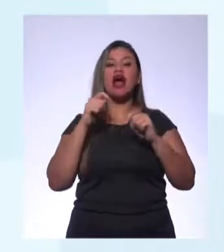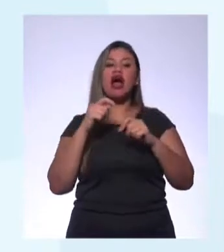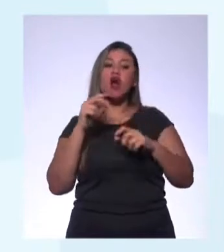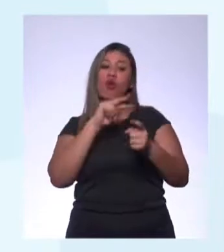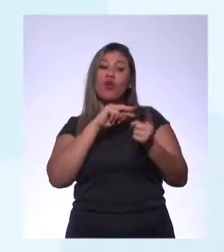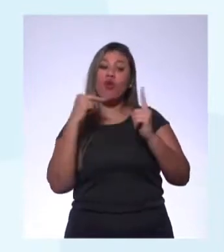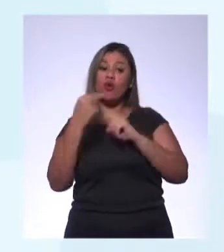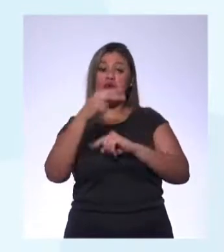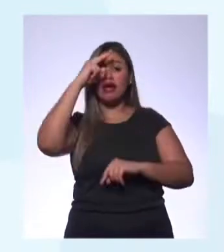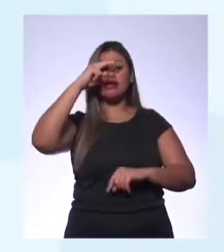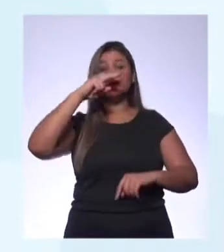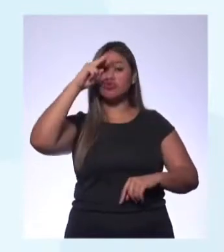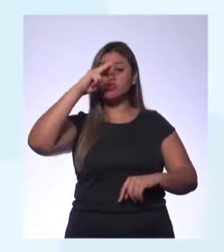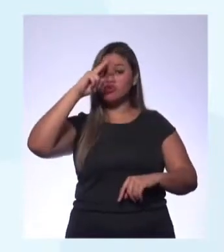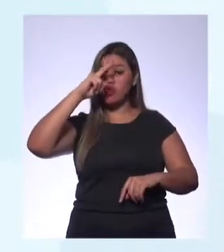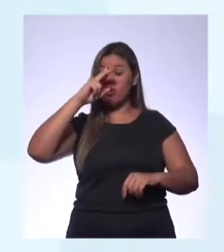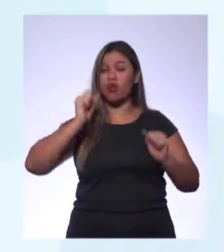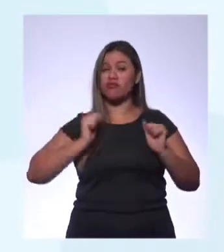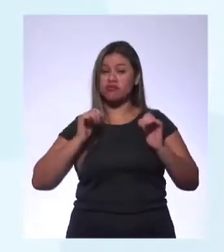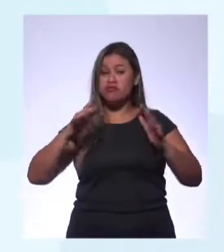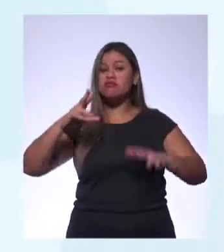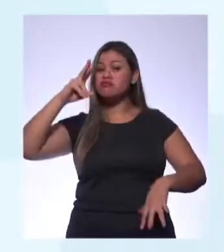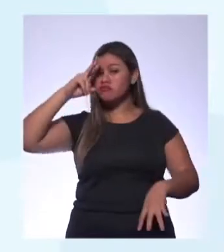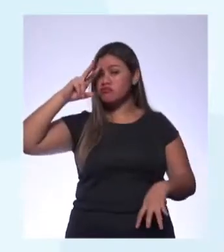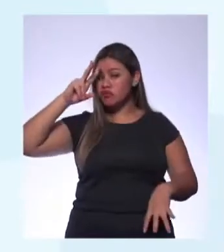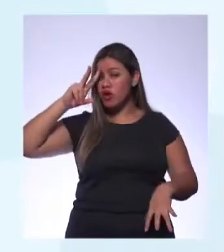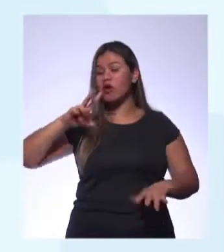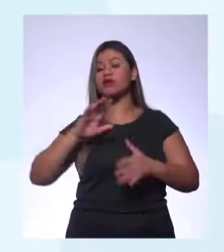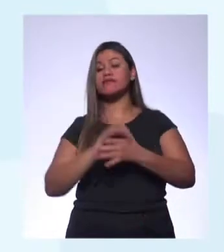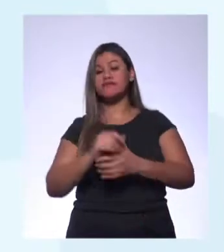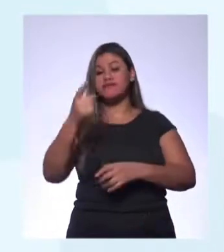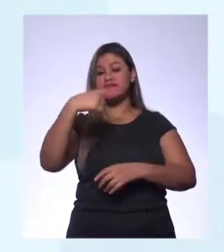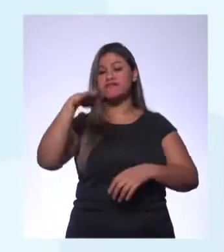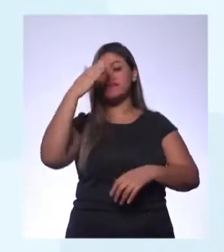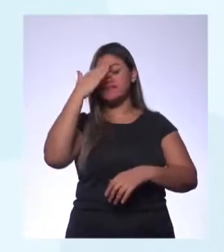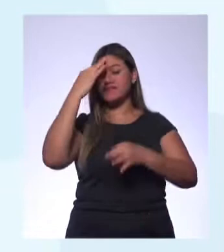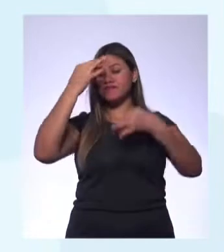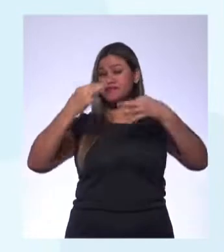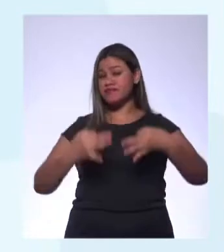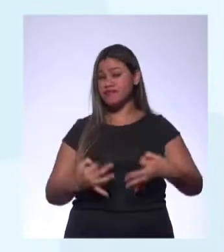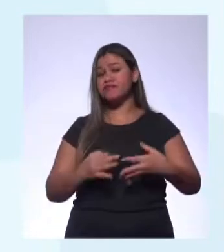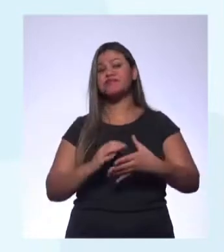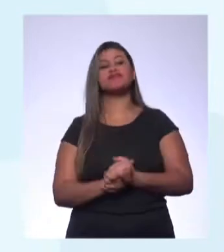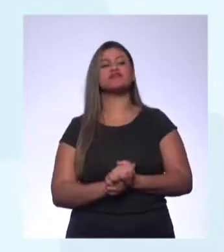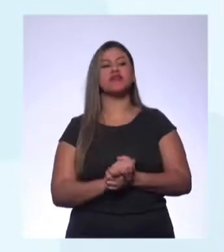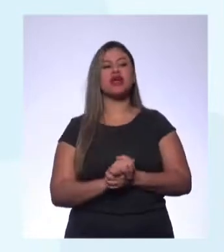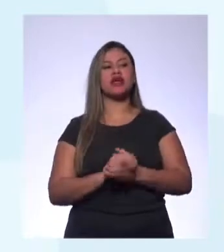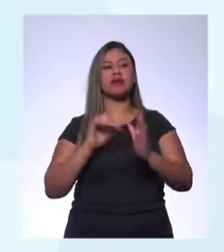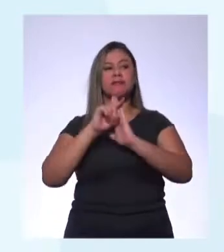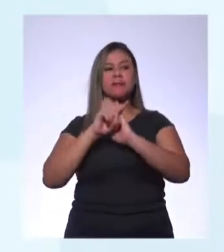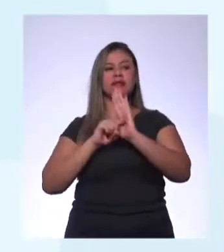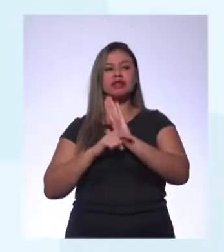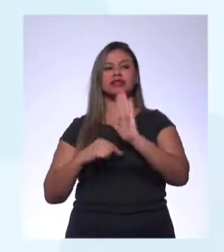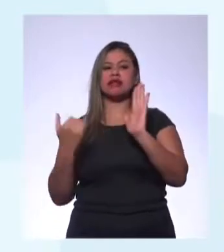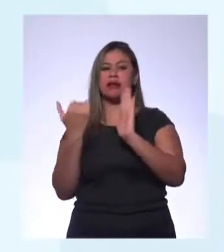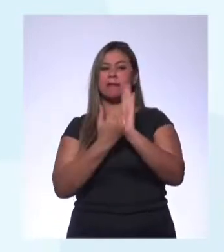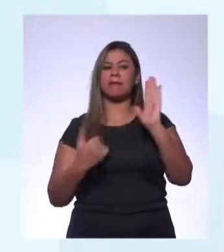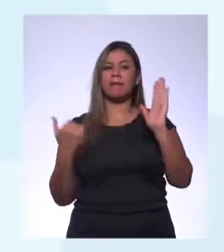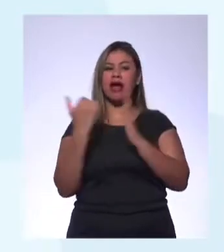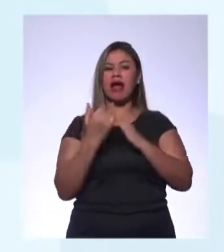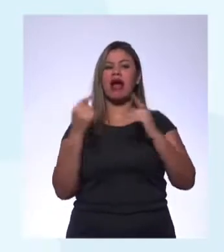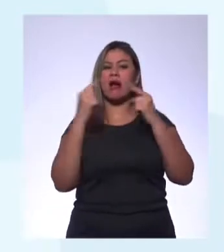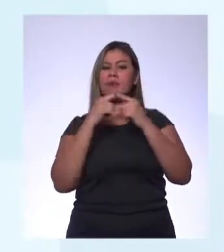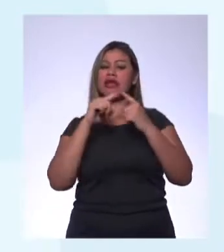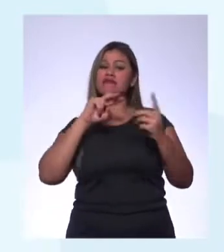olhar histórico, atitude historiadora, né, para a gente entender, para a gente, né, se aprofundar um pouquinho no que seria